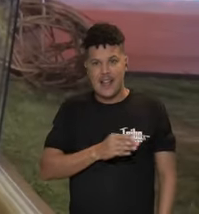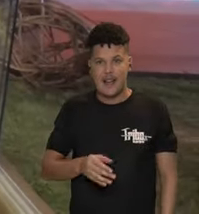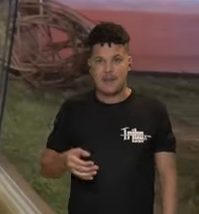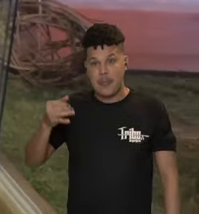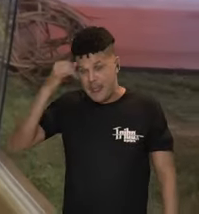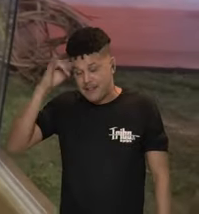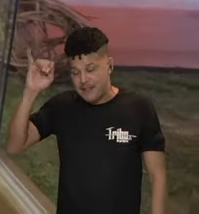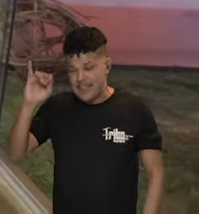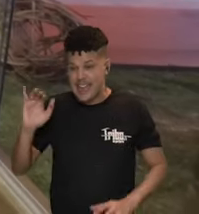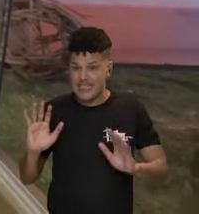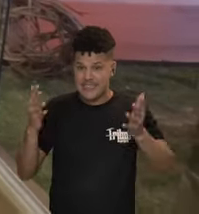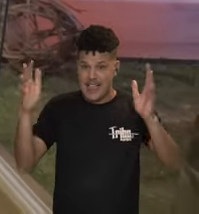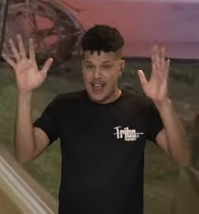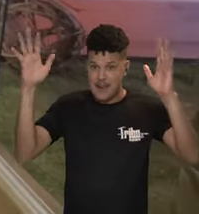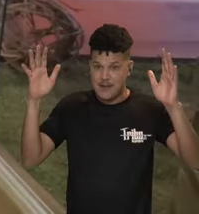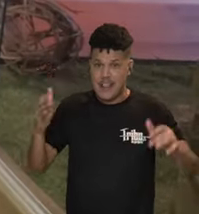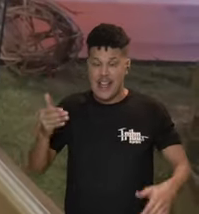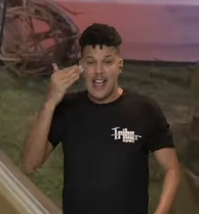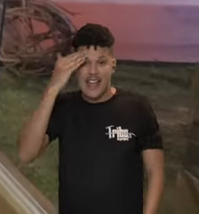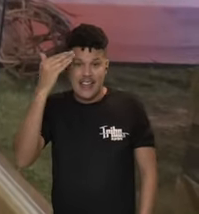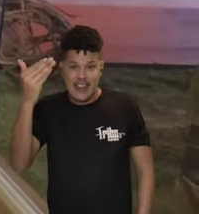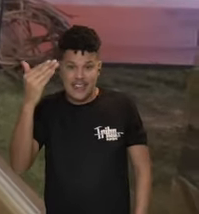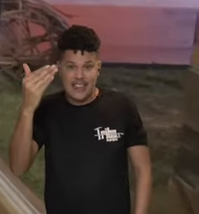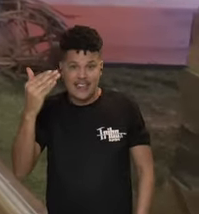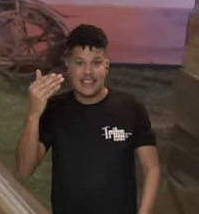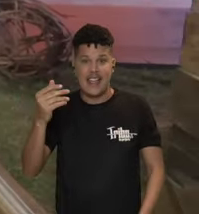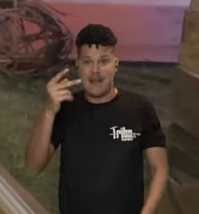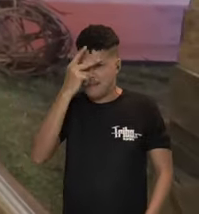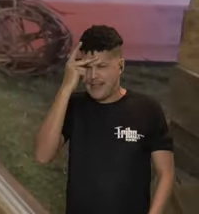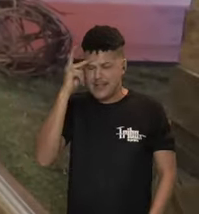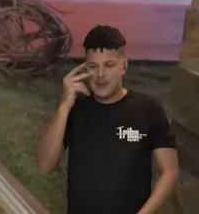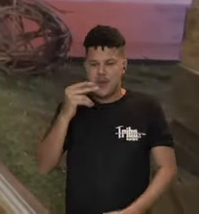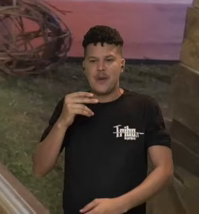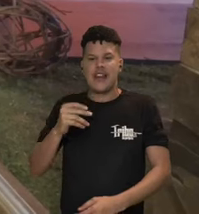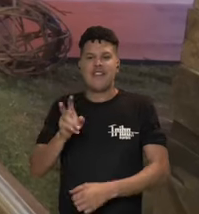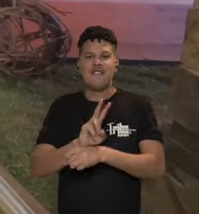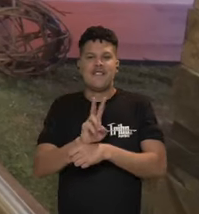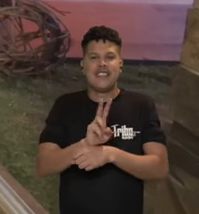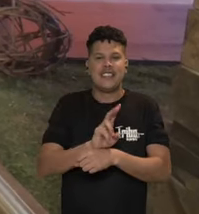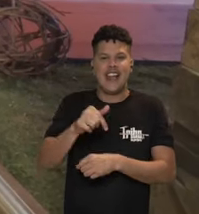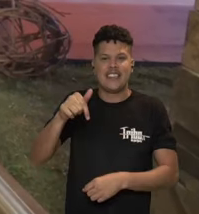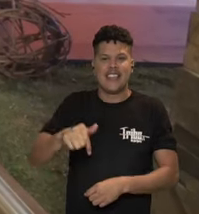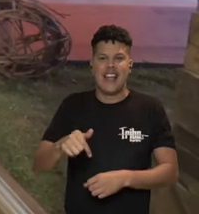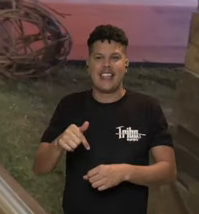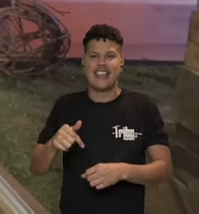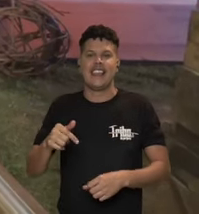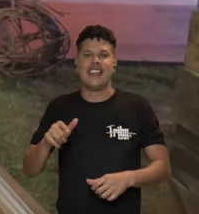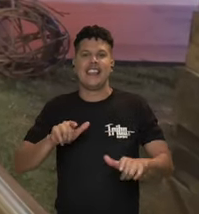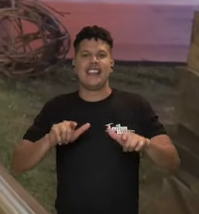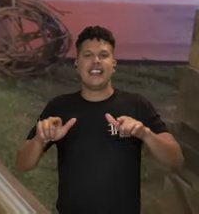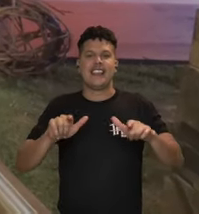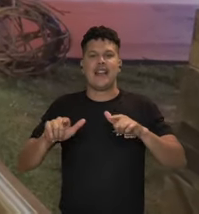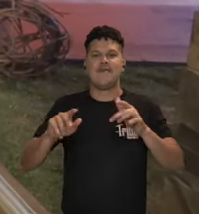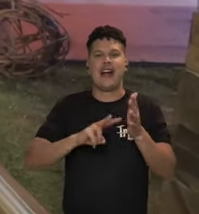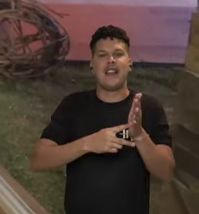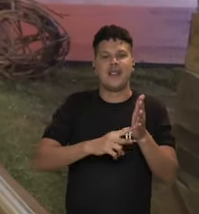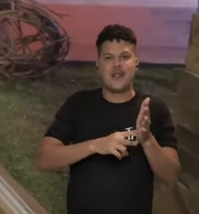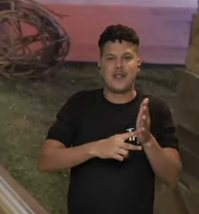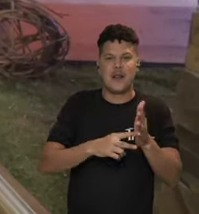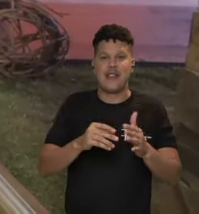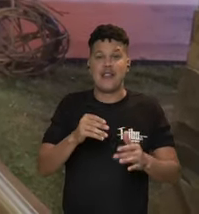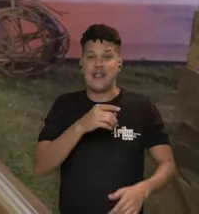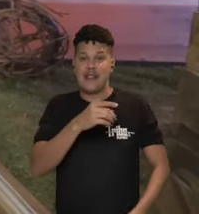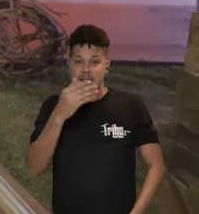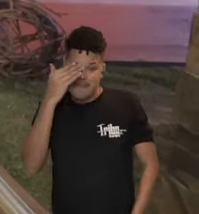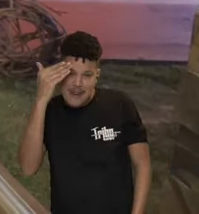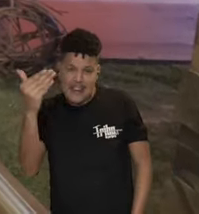um salve pra toda a galera da portaria aqui, mano, que sempre... Porra, mano. Tá esquecendo, valeu toda a galera que vocês estão ligados